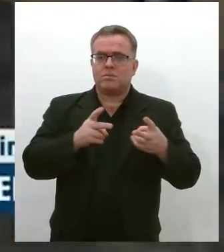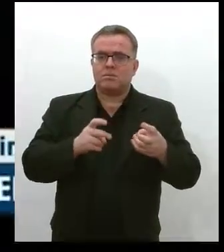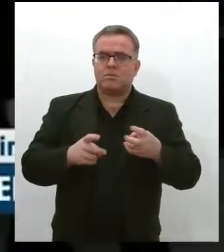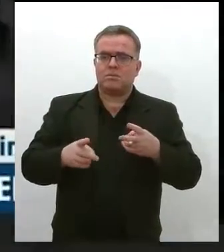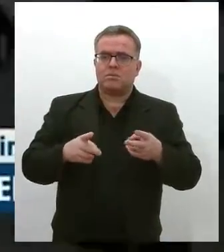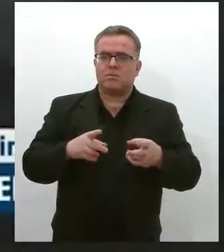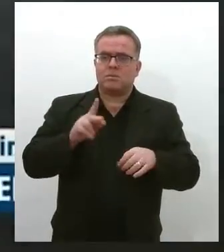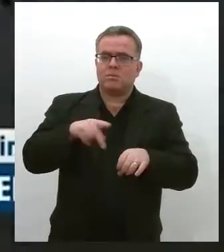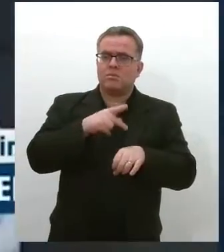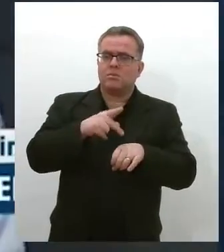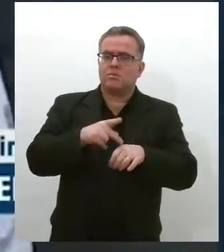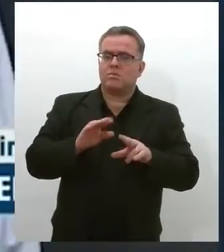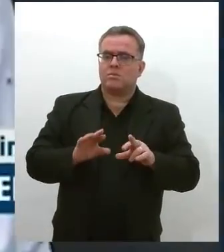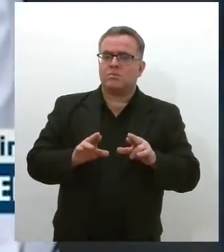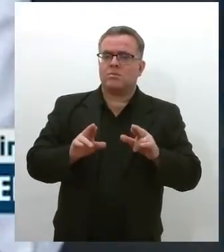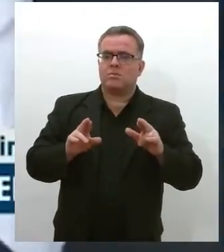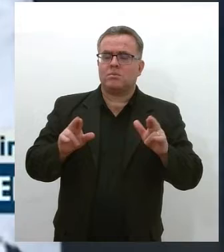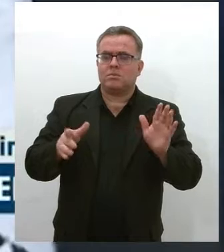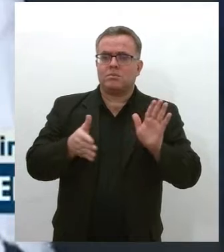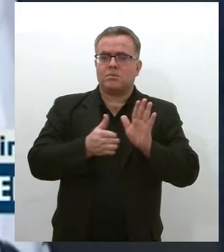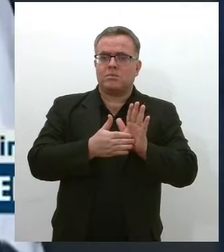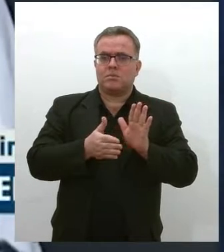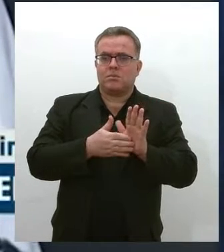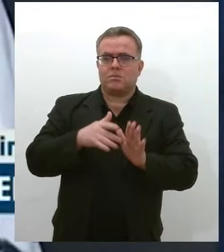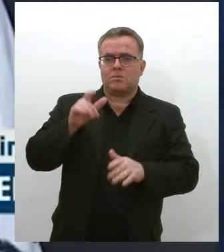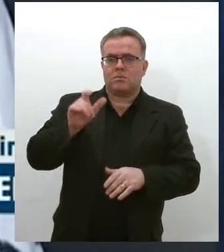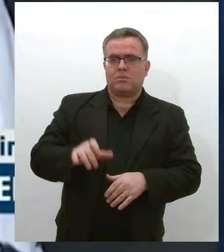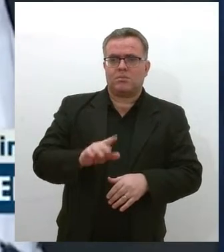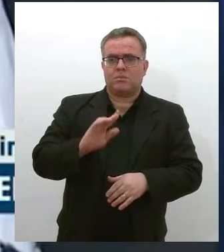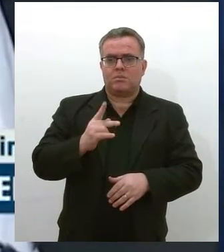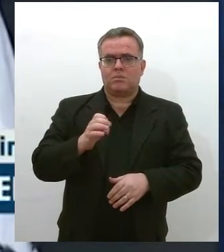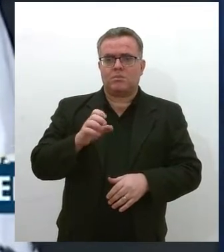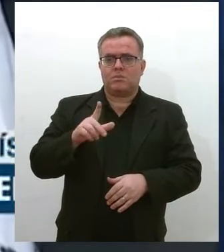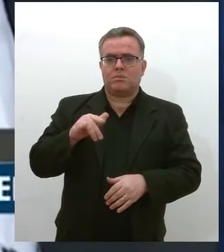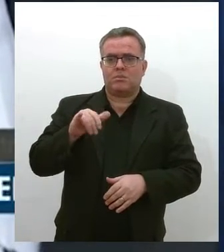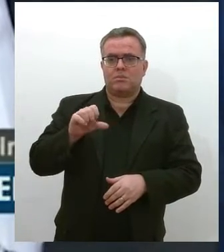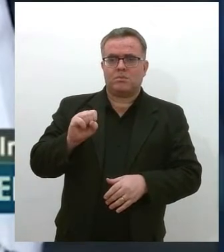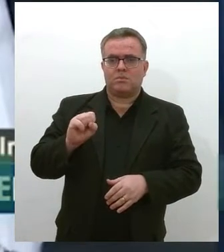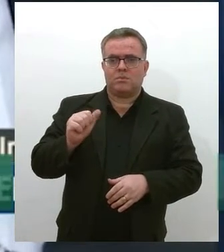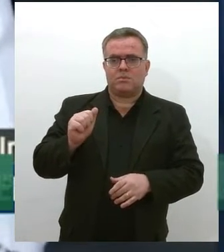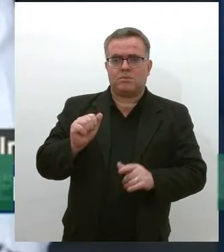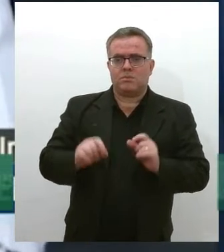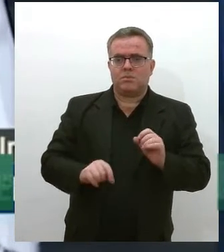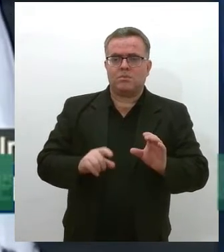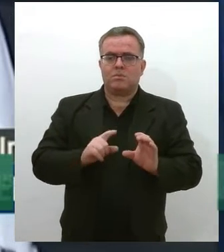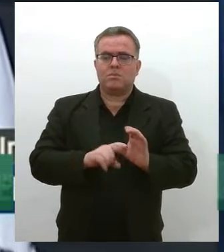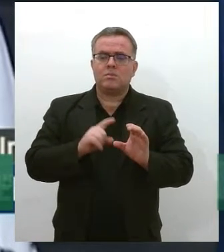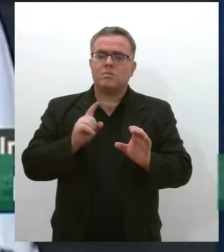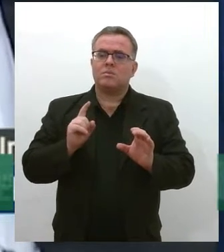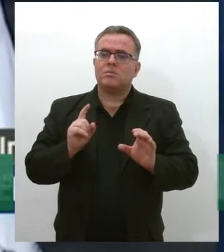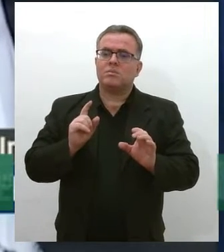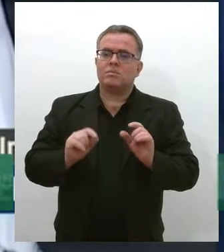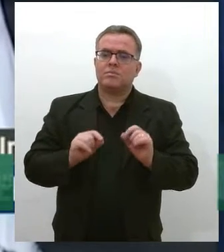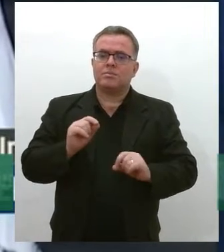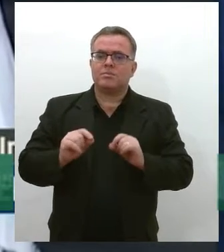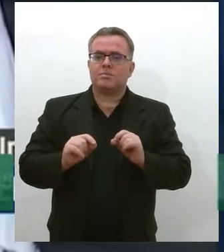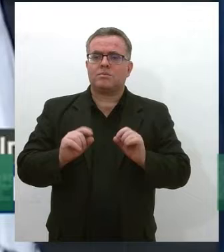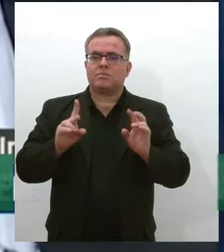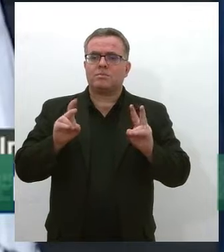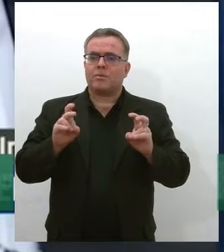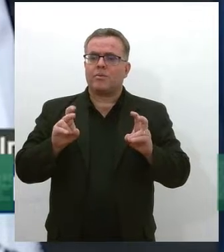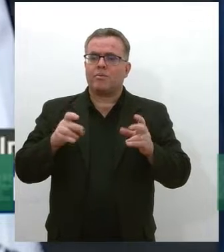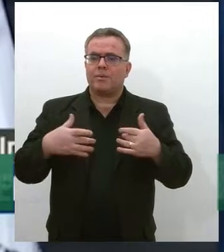perspectiva, sugere a historiadora Heloísa Starling. Que a independência, ela é muito maior do